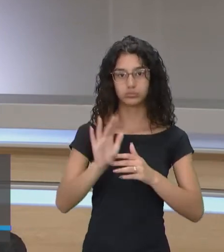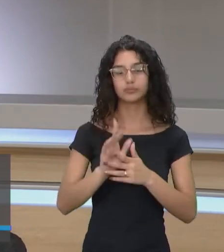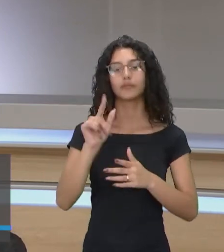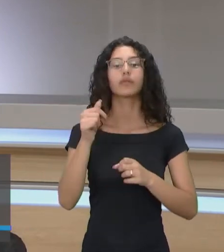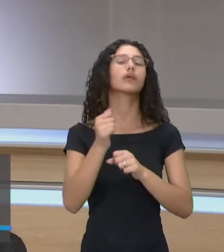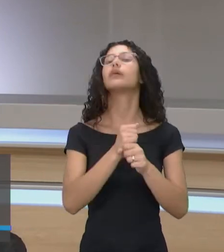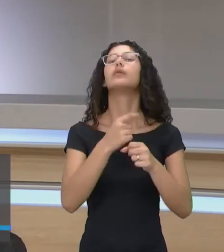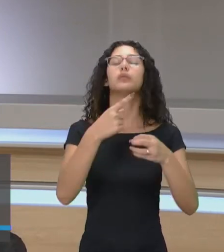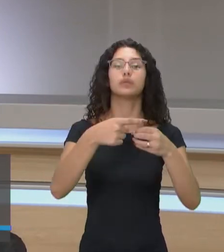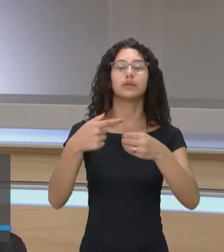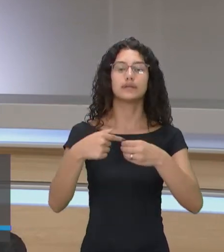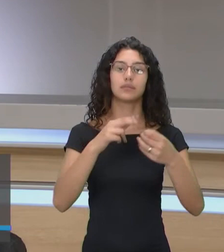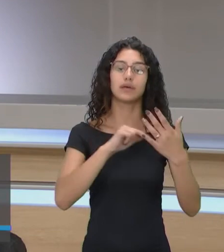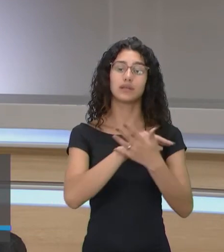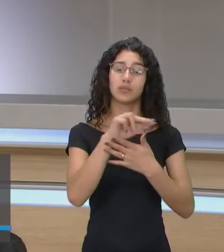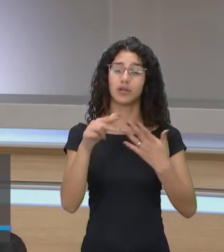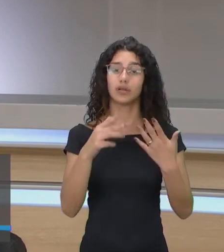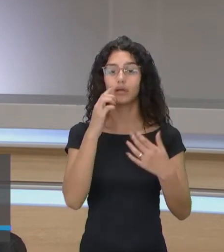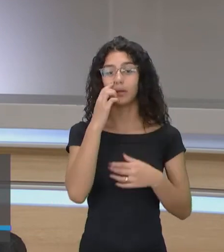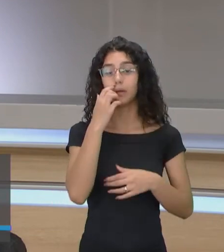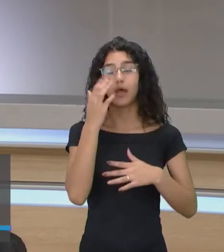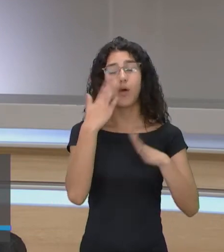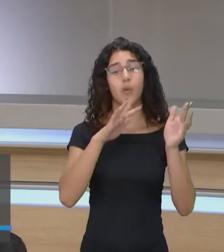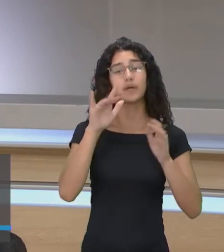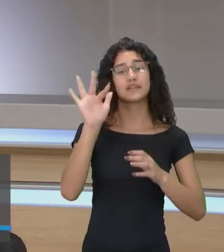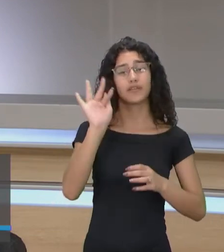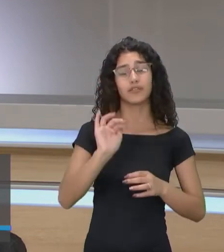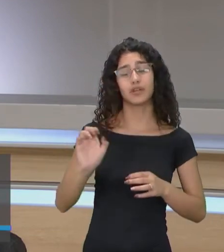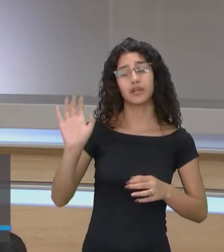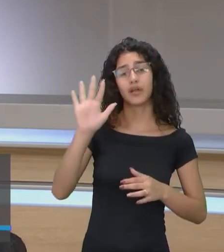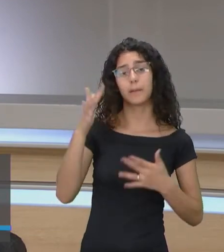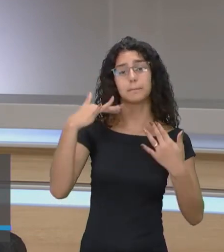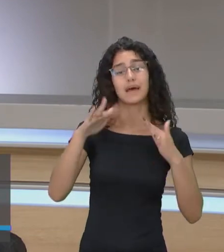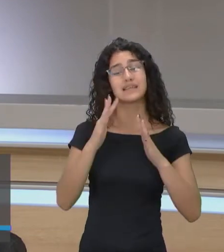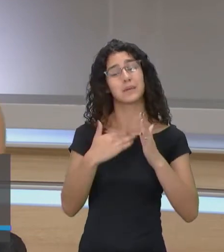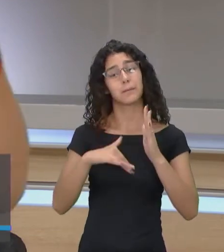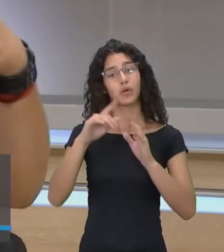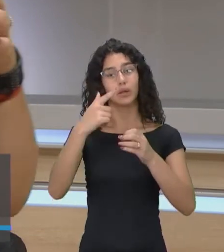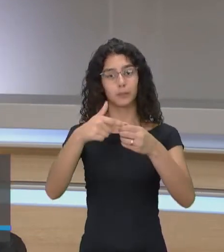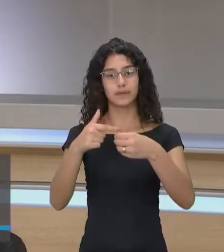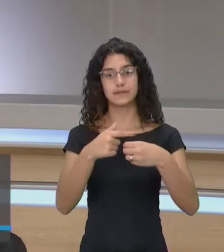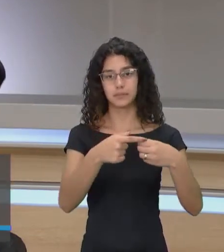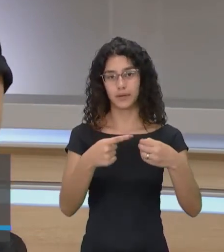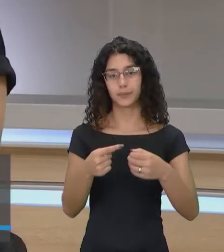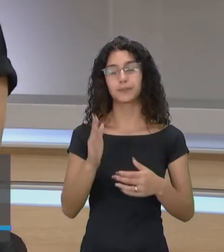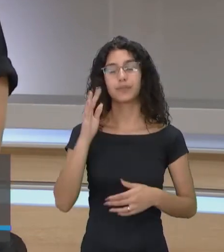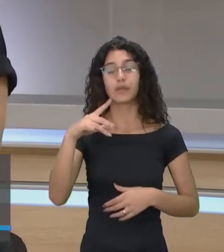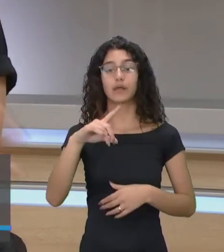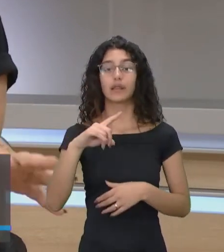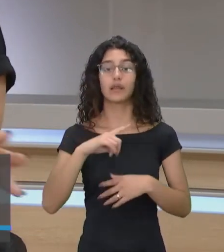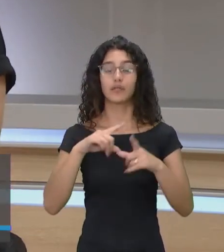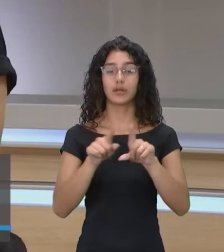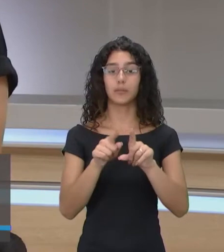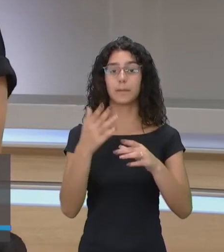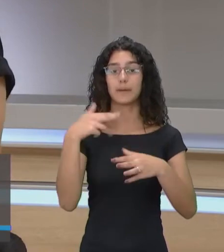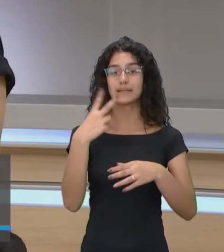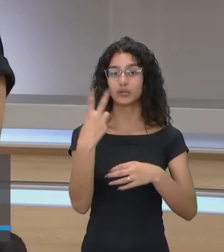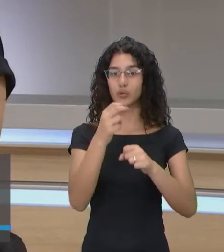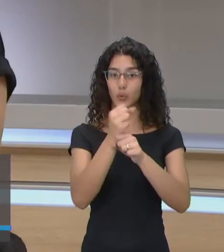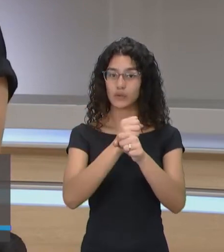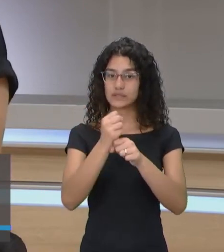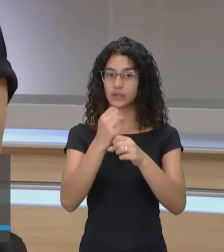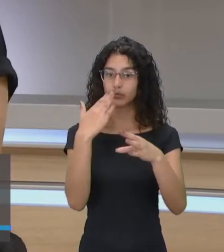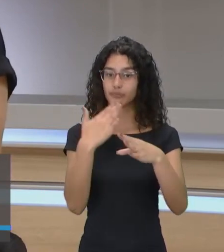leis municipais, a maioria delas. Algumas delas são federais, mas algumas são municipais. E então a gente já teve, só que em 2 anos ela